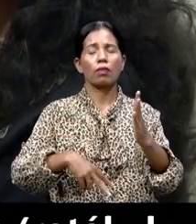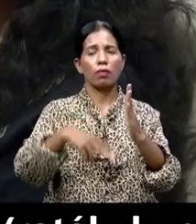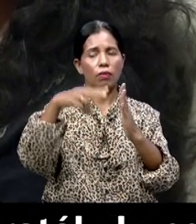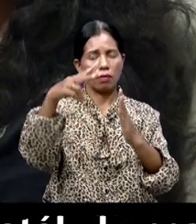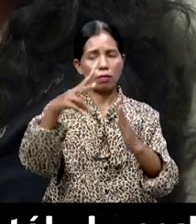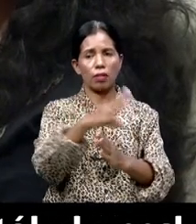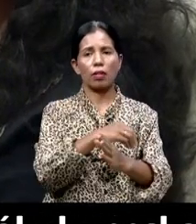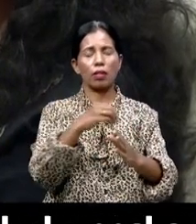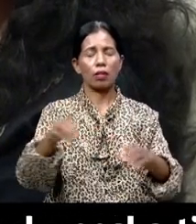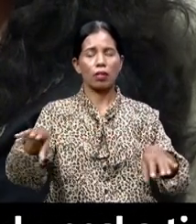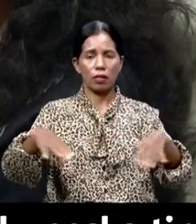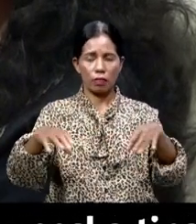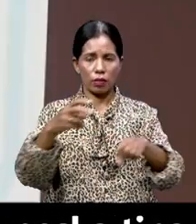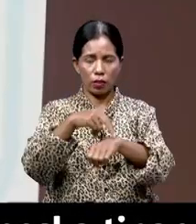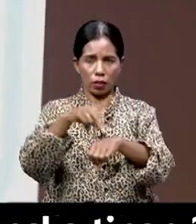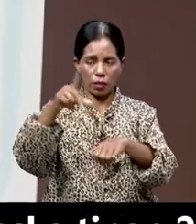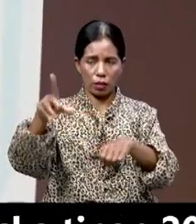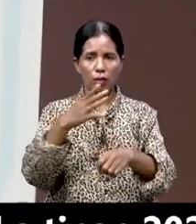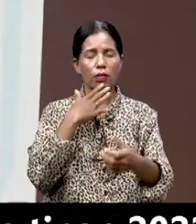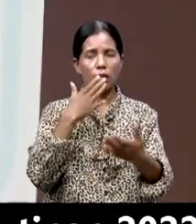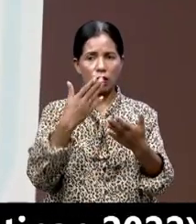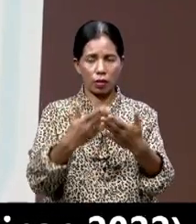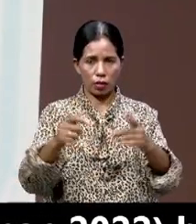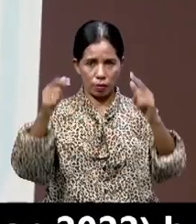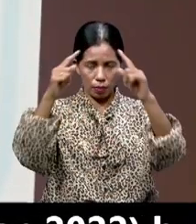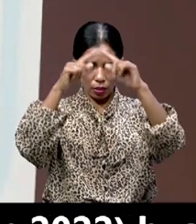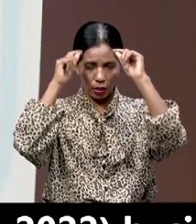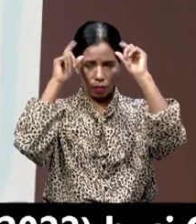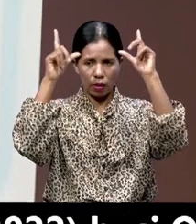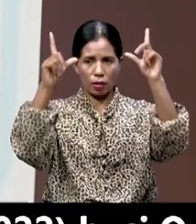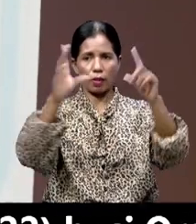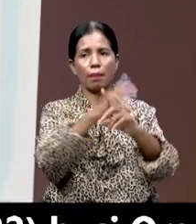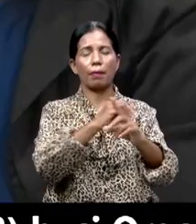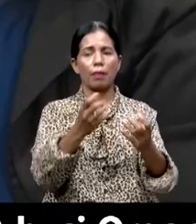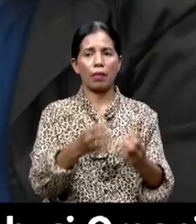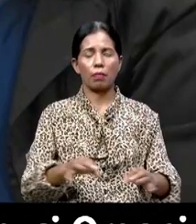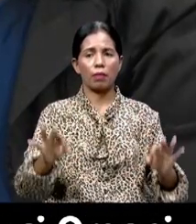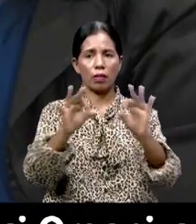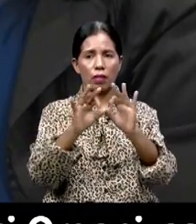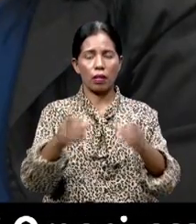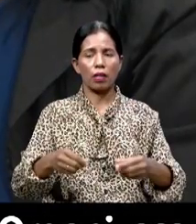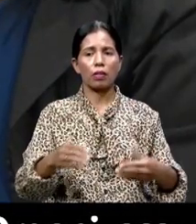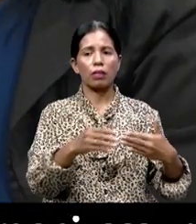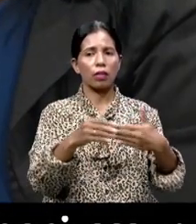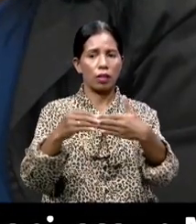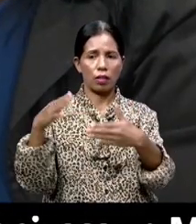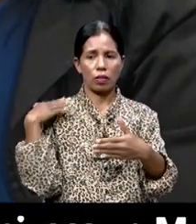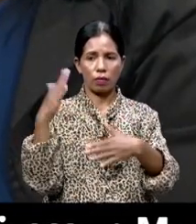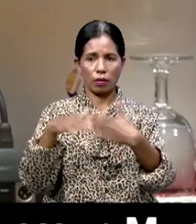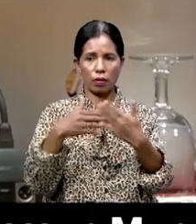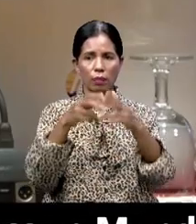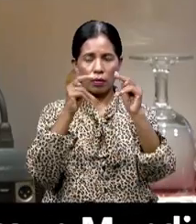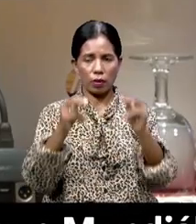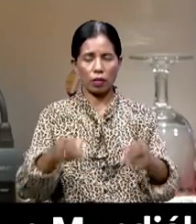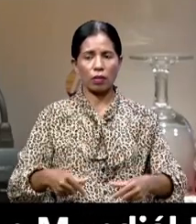Competências do Sistema Nacional de Qualificações de Timor-Leste. Não é bem importante a tua forma jovem Sira, não precisa